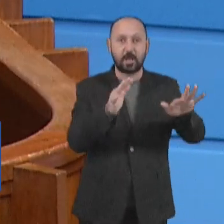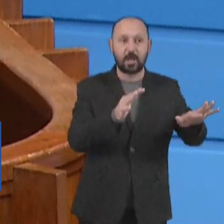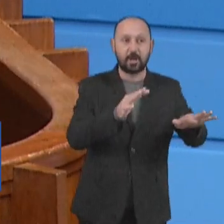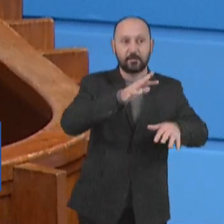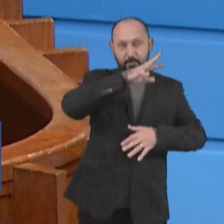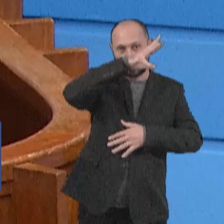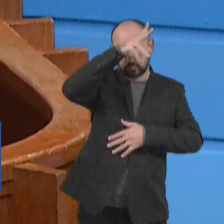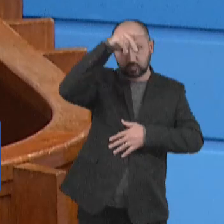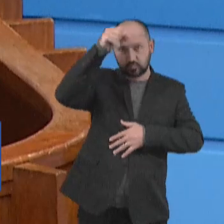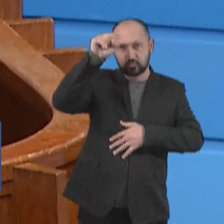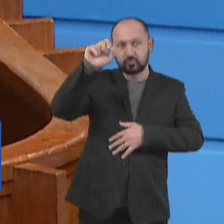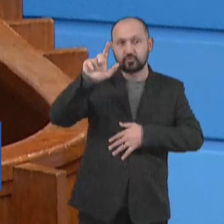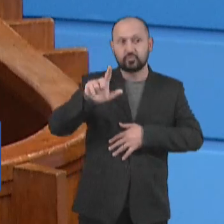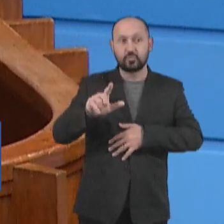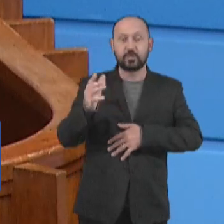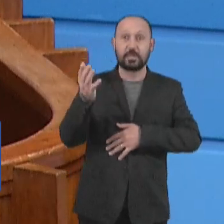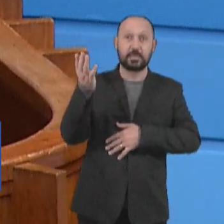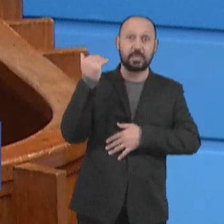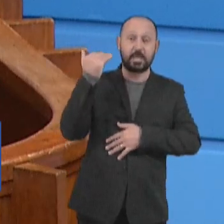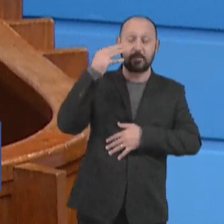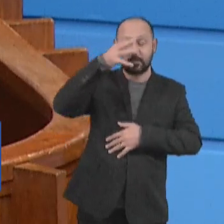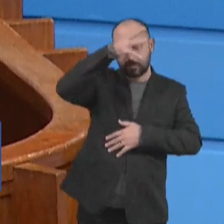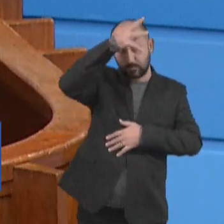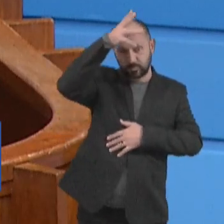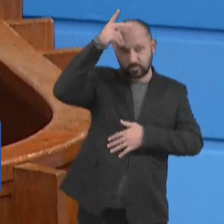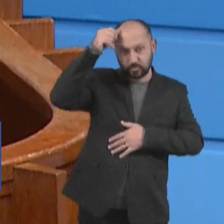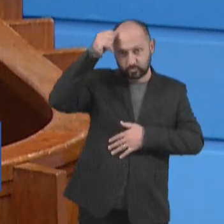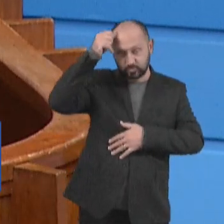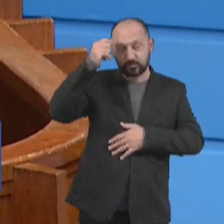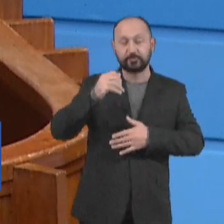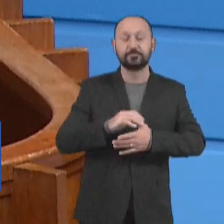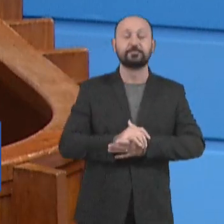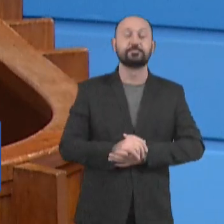Sul, sobretudo, na época Mato Grosso.